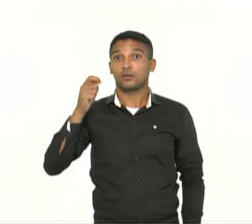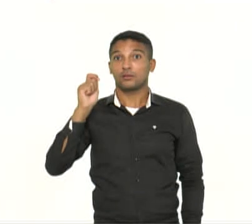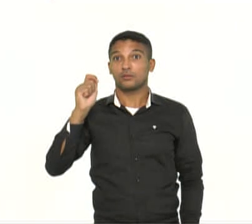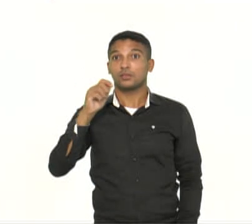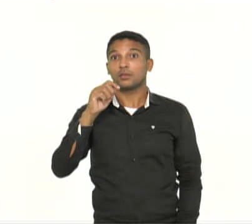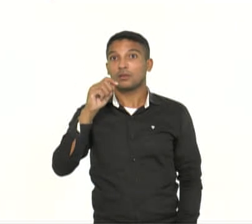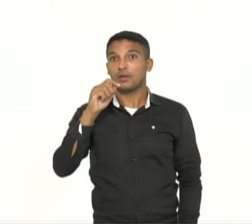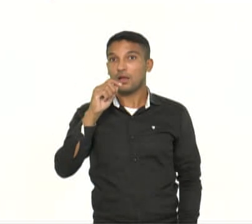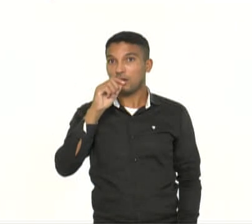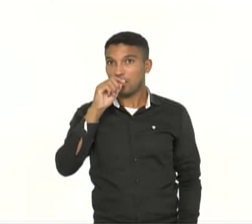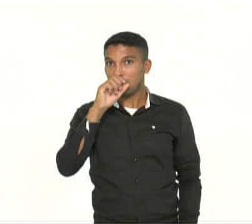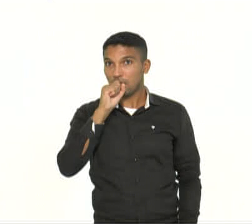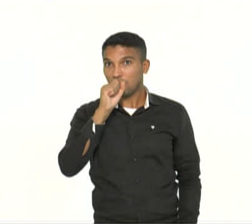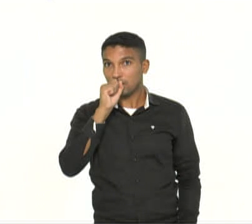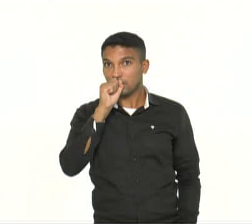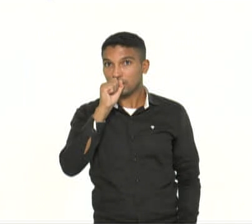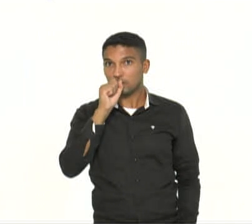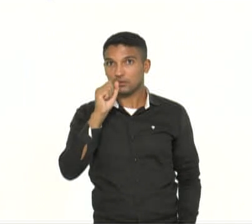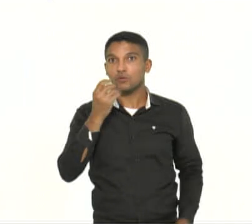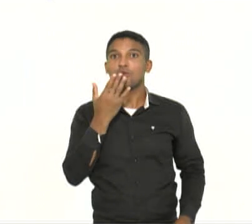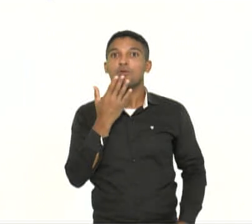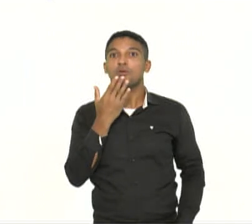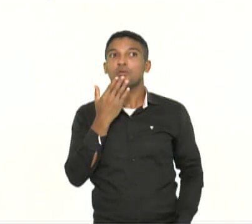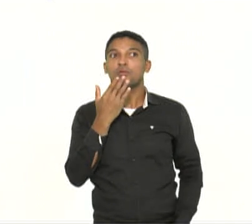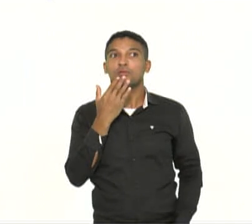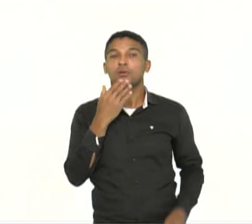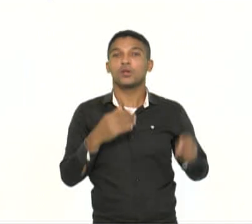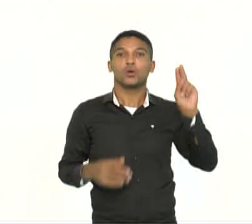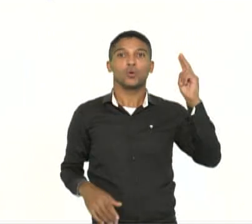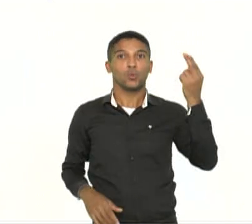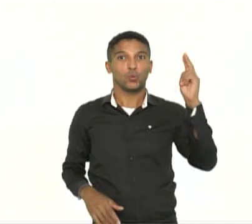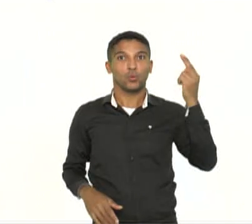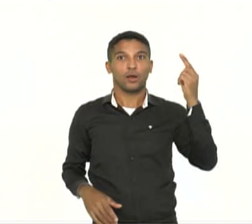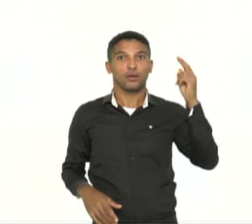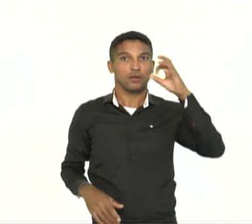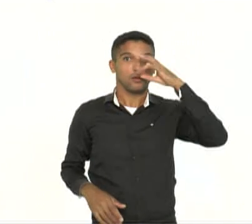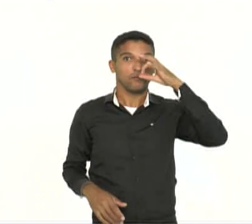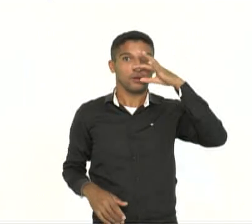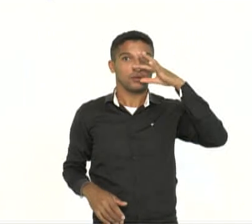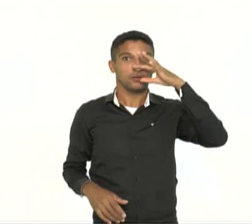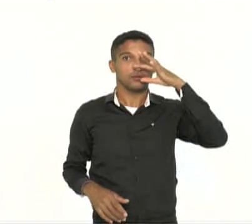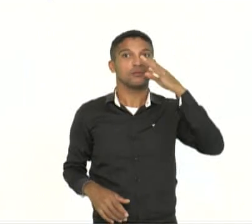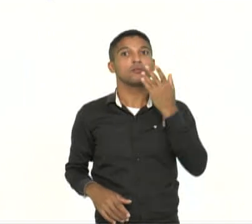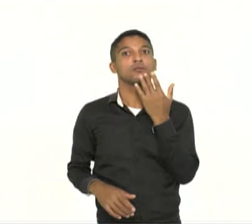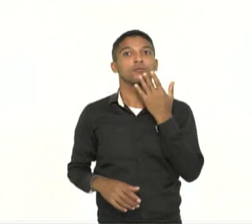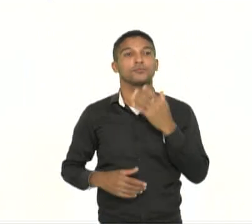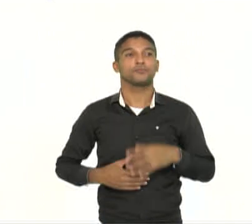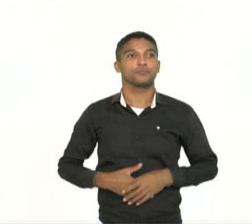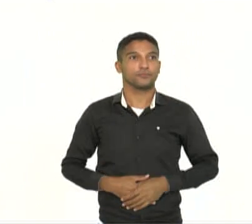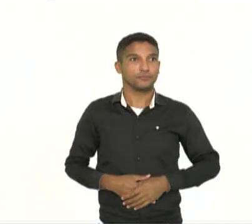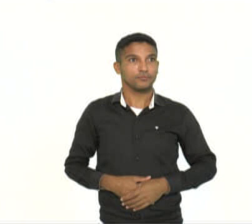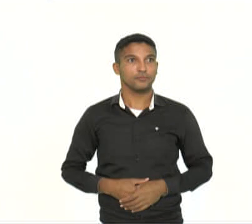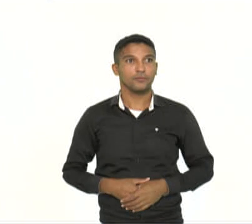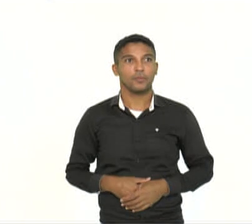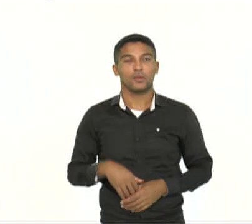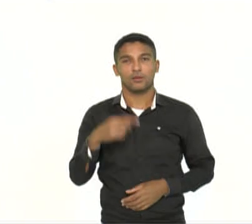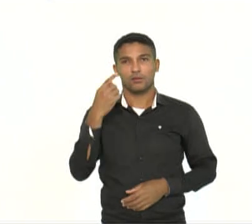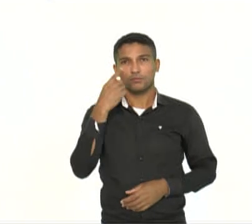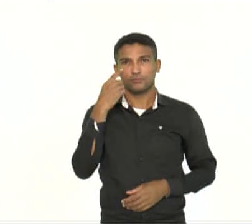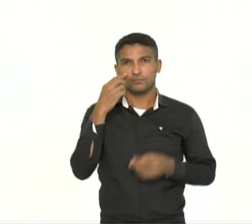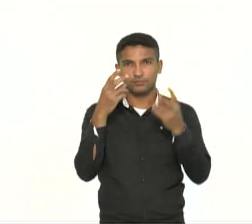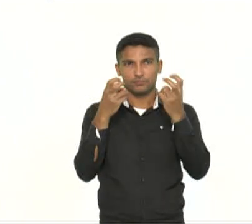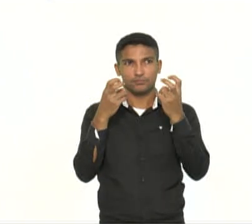cor verde. A região das pradarias, conforme a gente já identificou nos outros mapas, e a localização